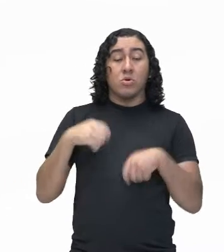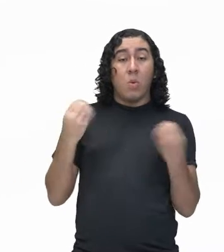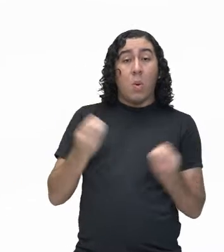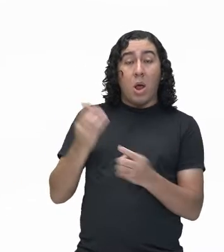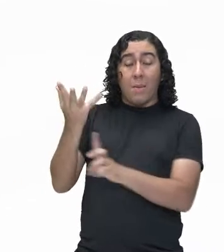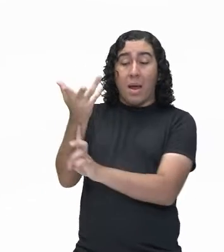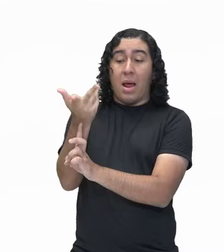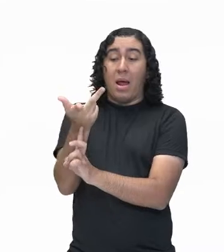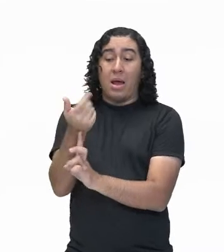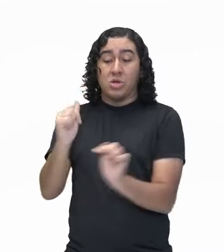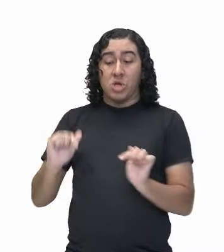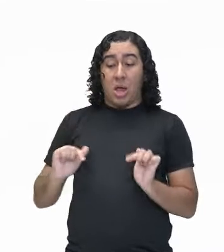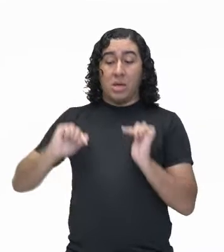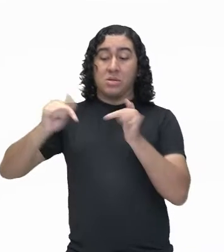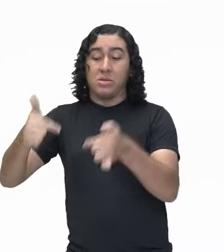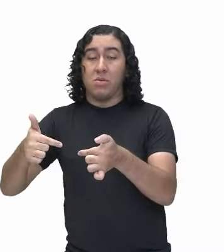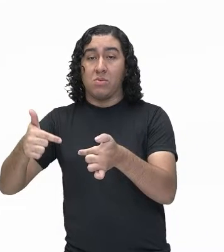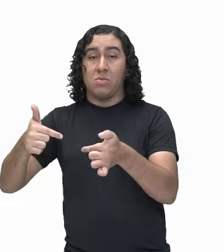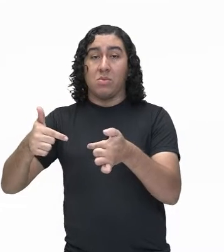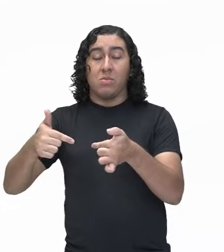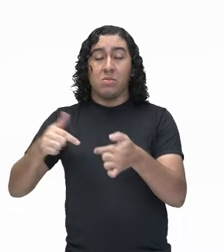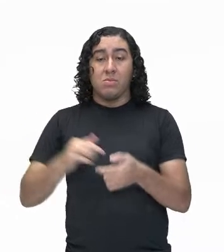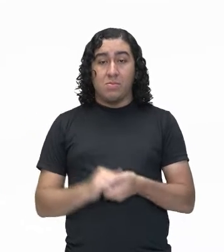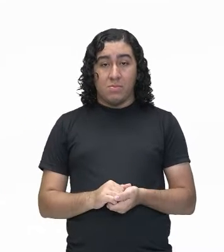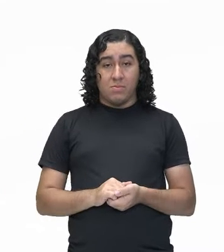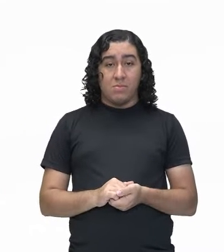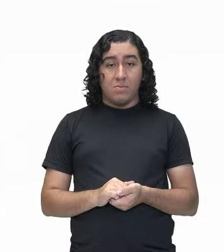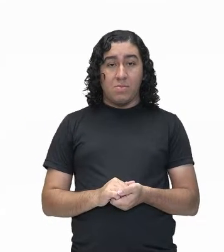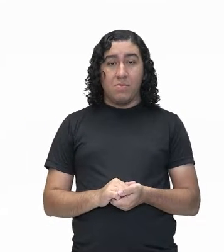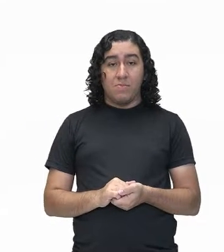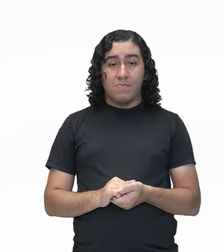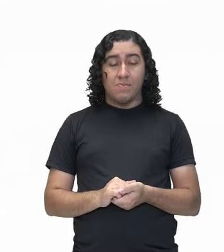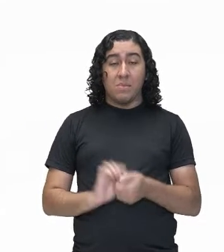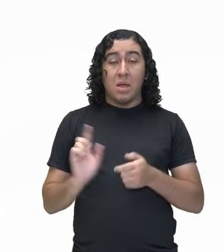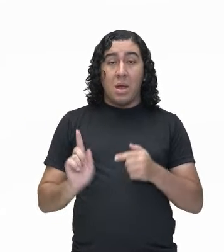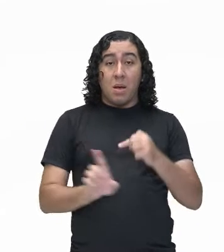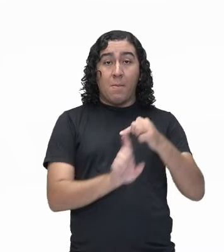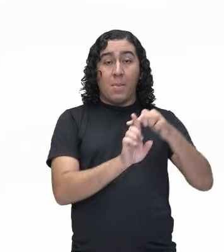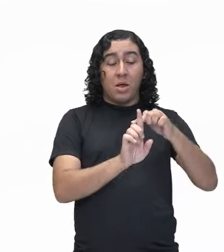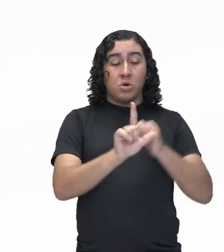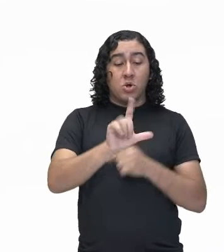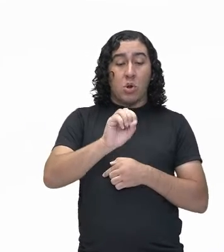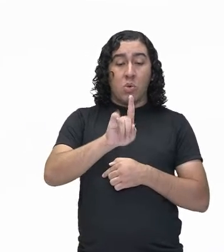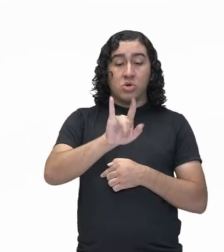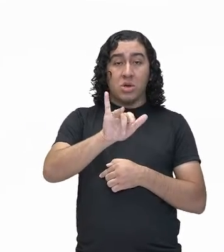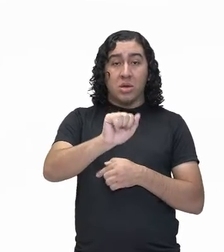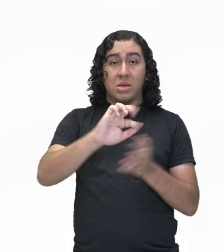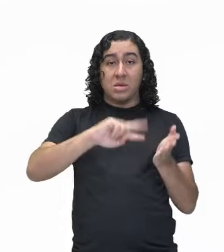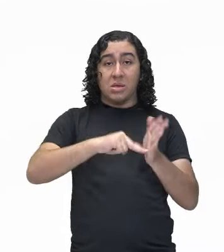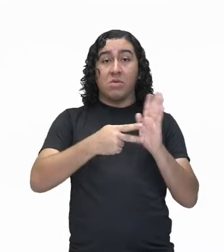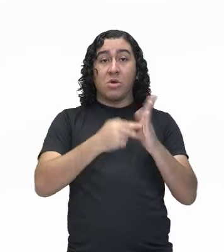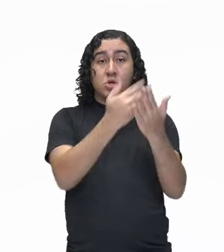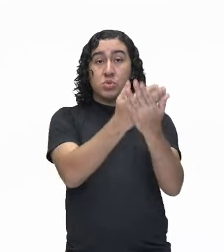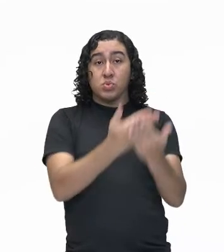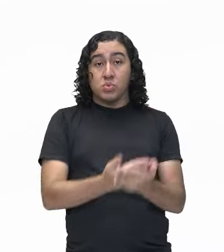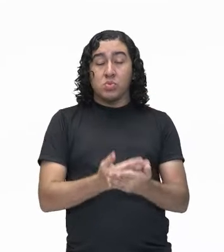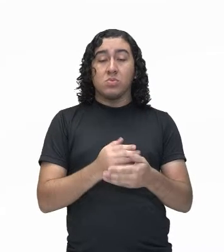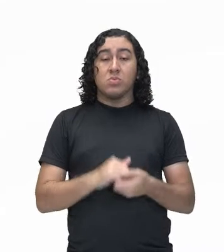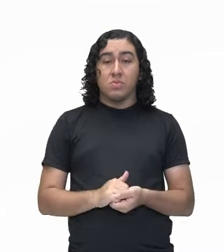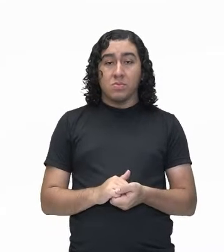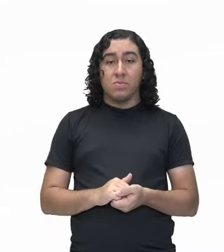ofício, acrescida do sufixo logia, que é estudo. Então, tecnologia